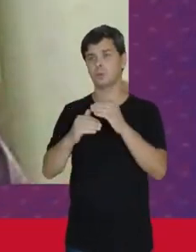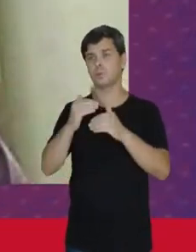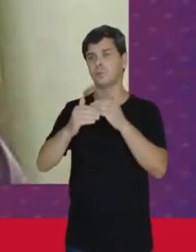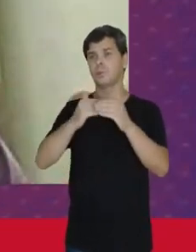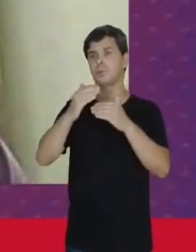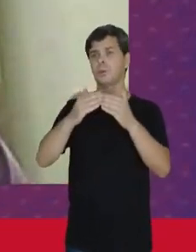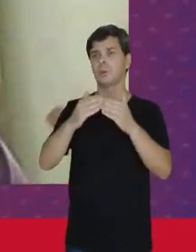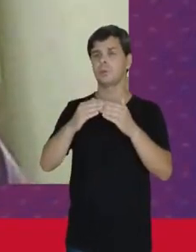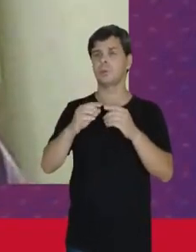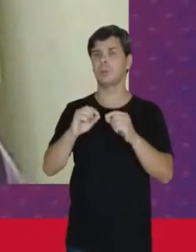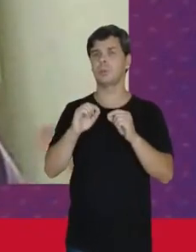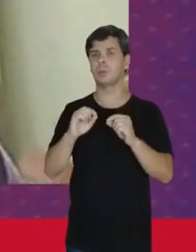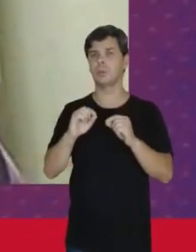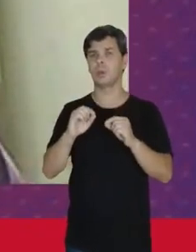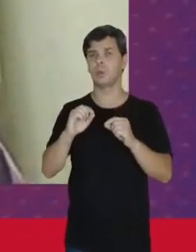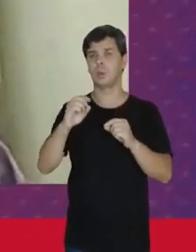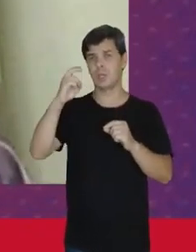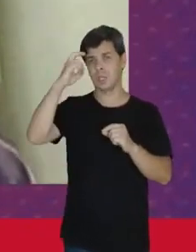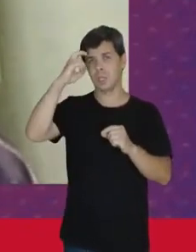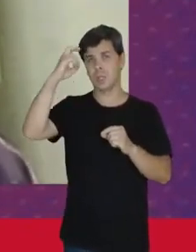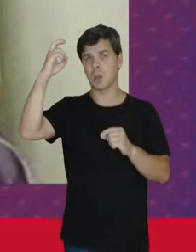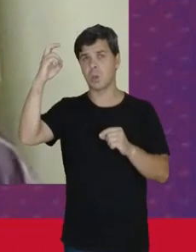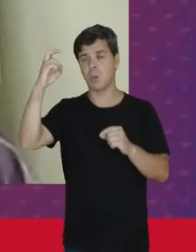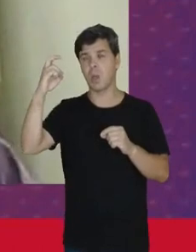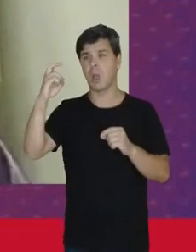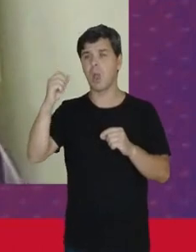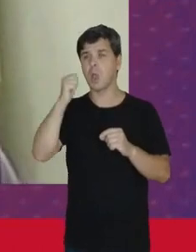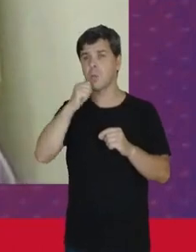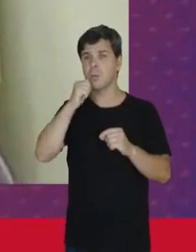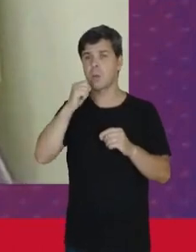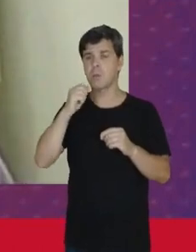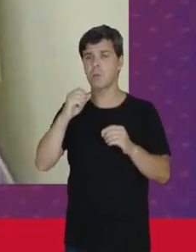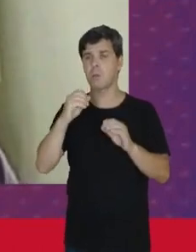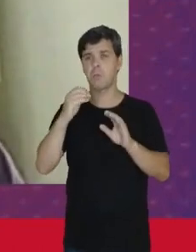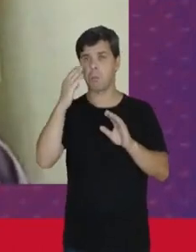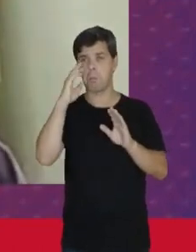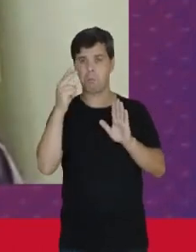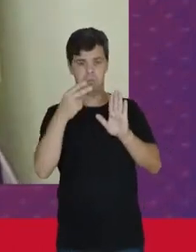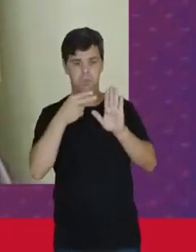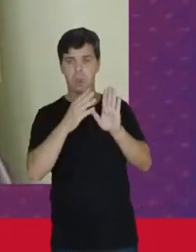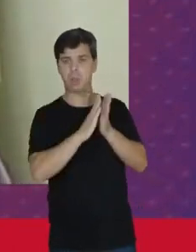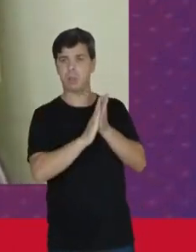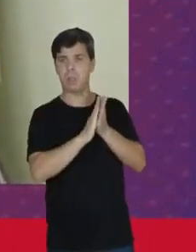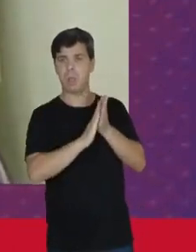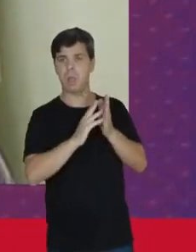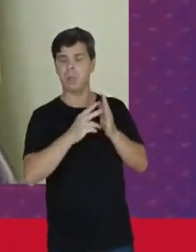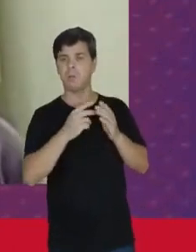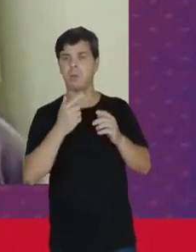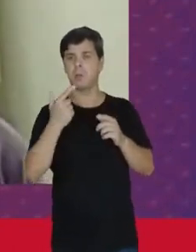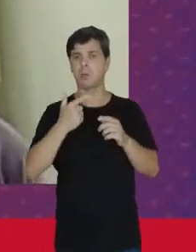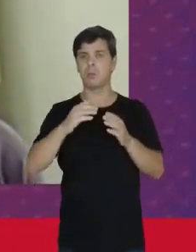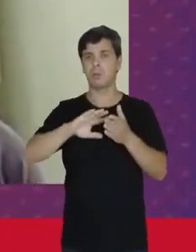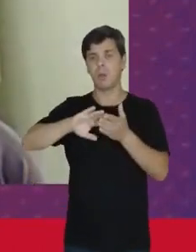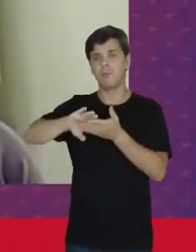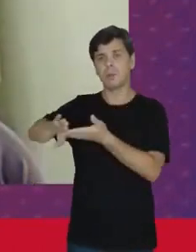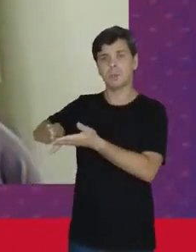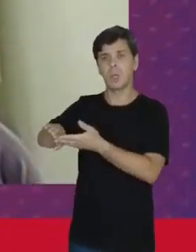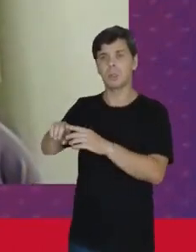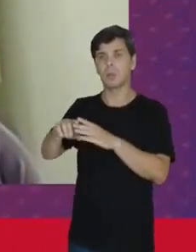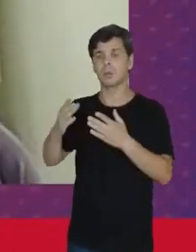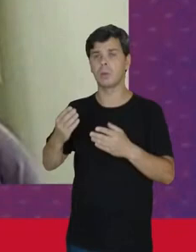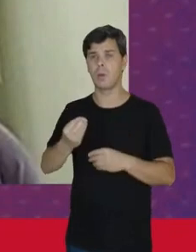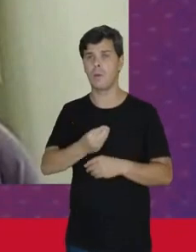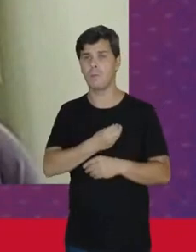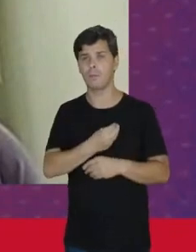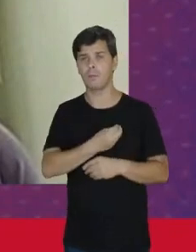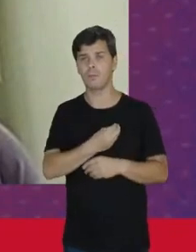desenvolvimento intelectual, as mulheres acabam sendo invisibilizadas, acabam ficando em segundo plano. Eu acho que a gente vive